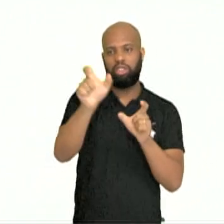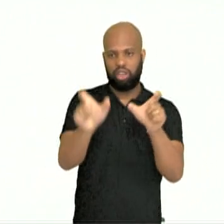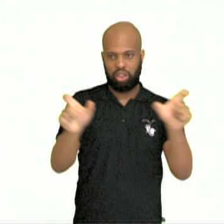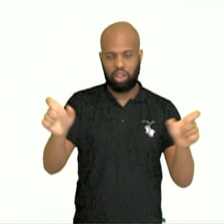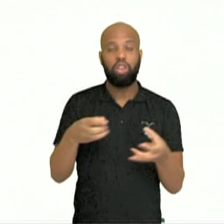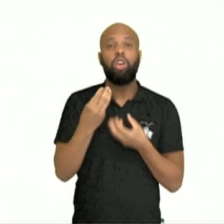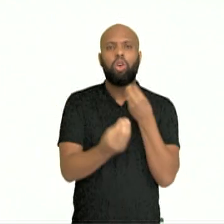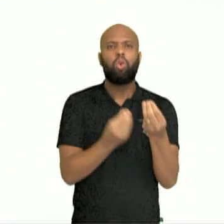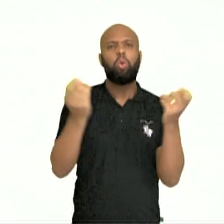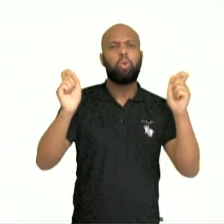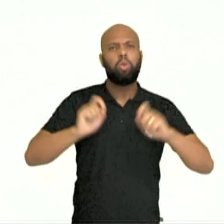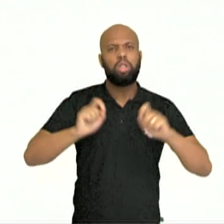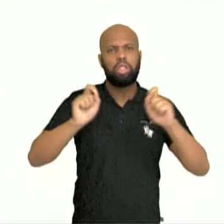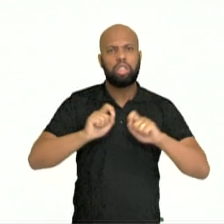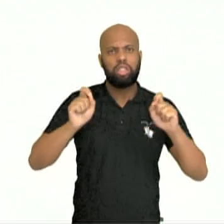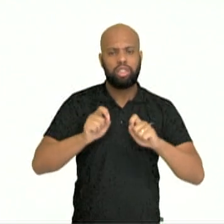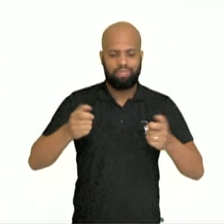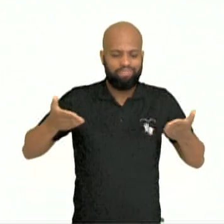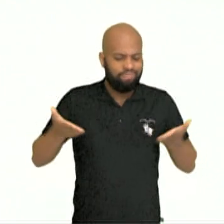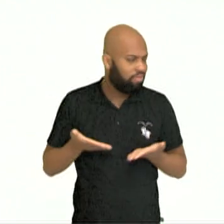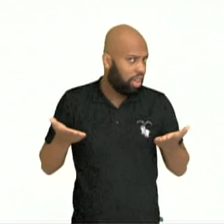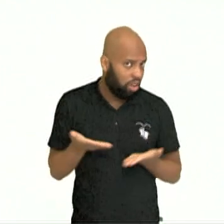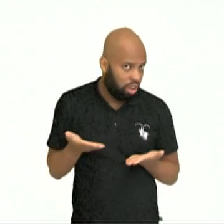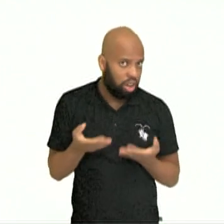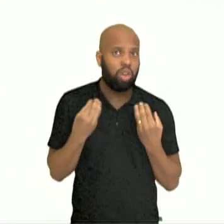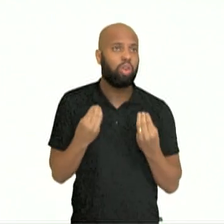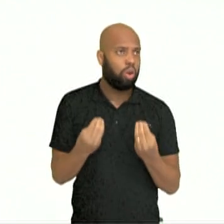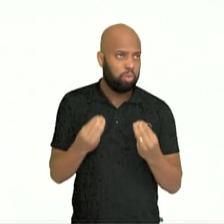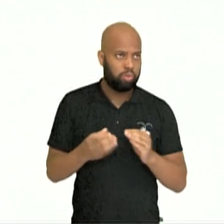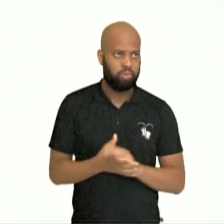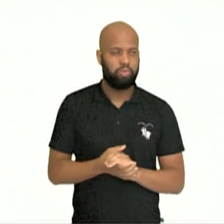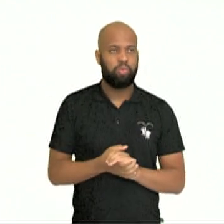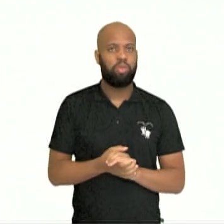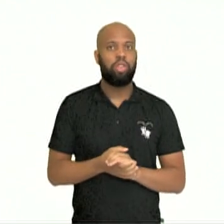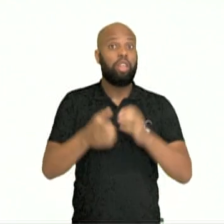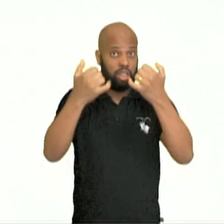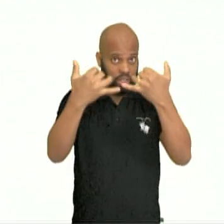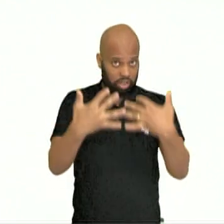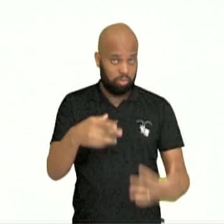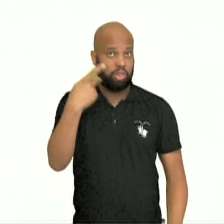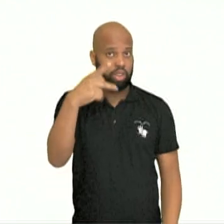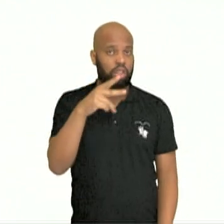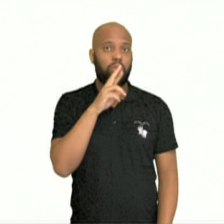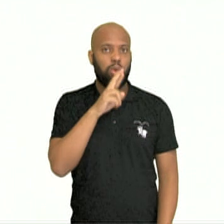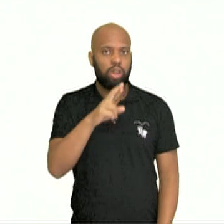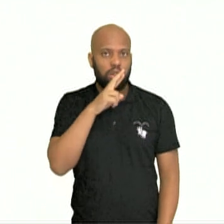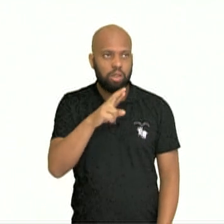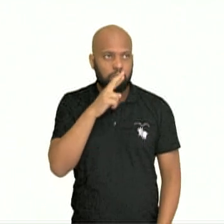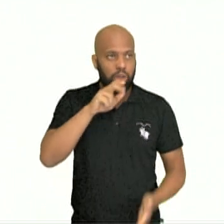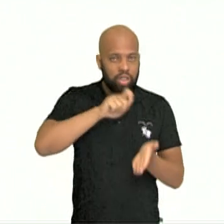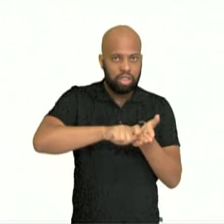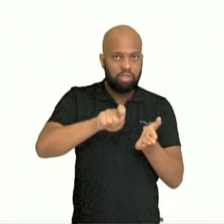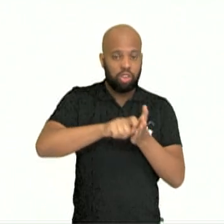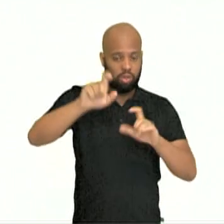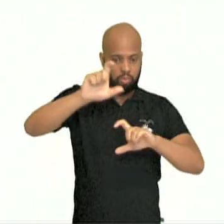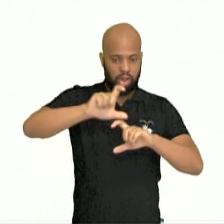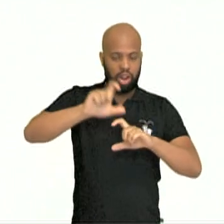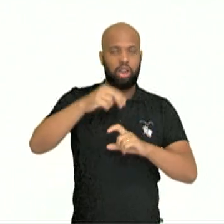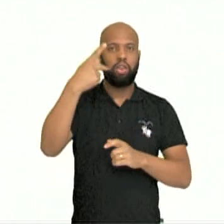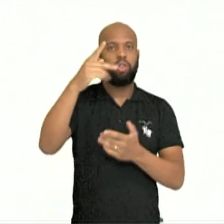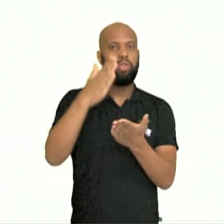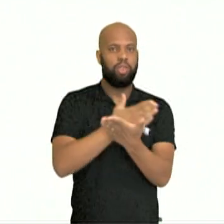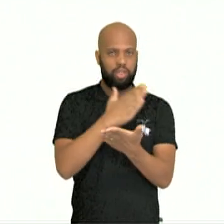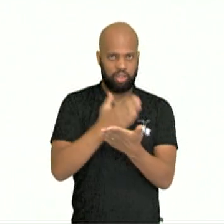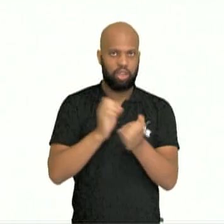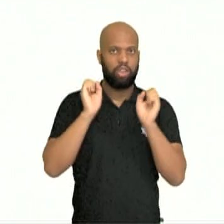Como isso é possível nos dias atuais? Justifique sua resposta escrevendo um parágrafo em seu